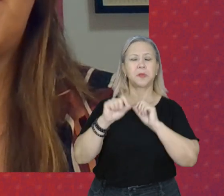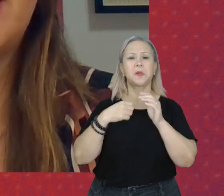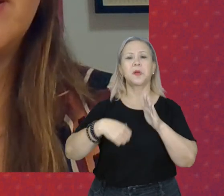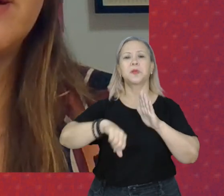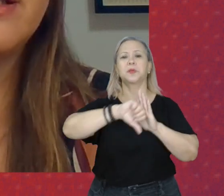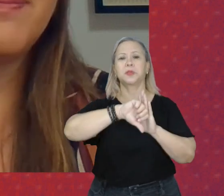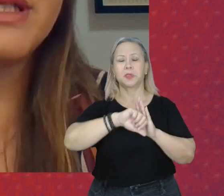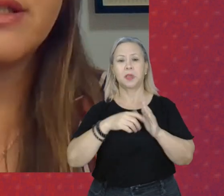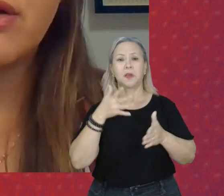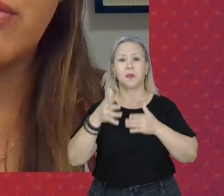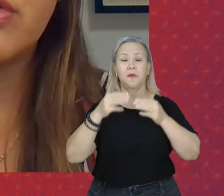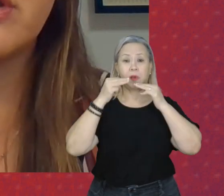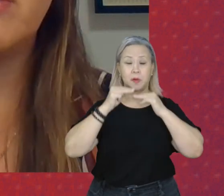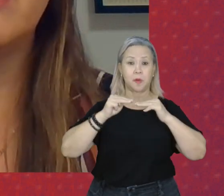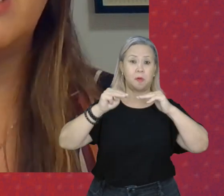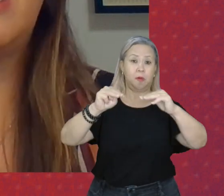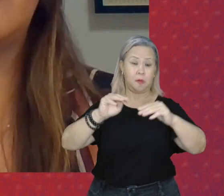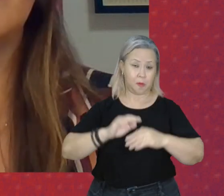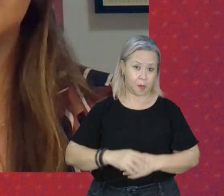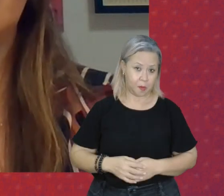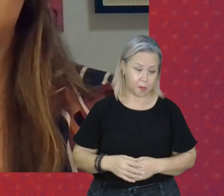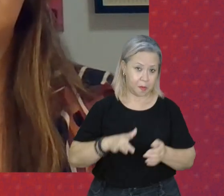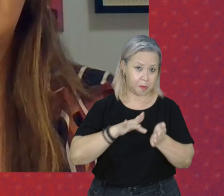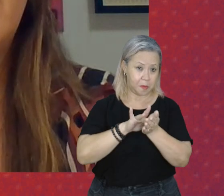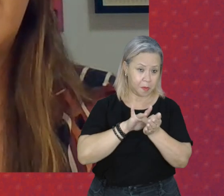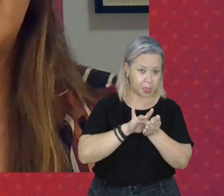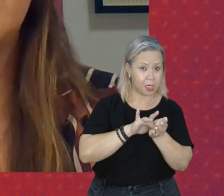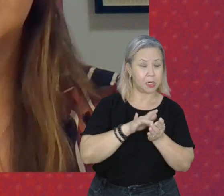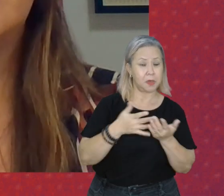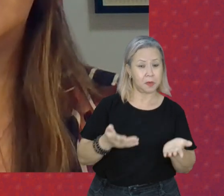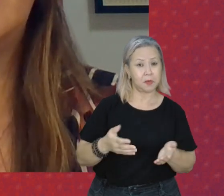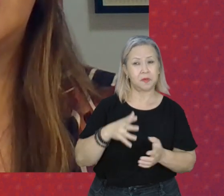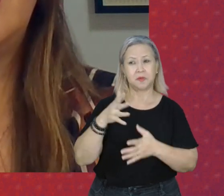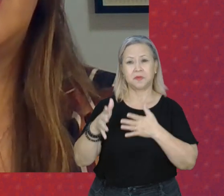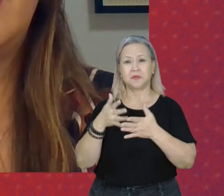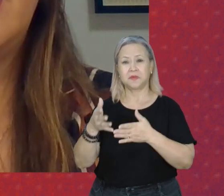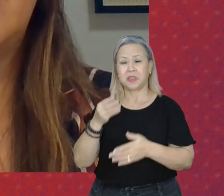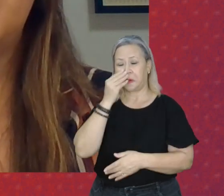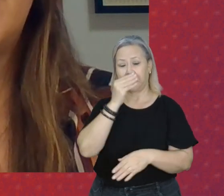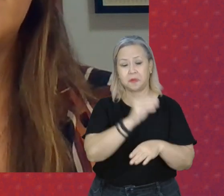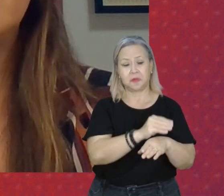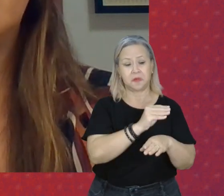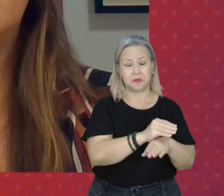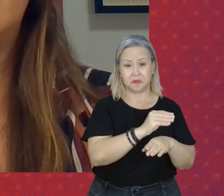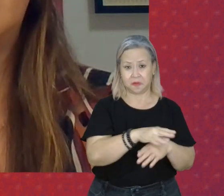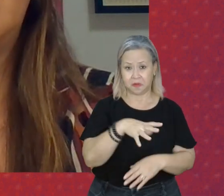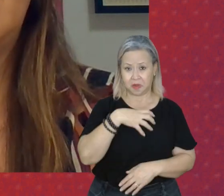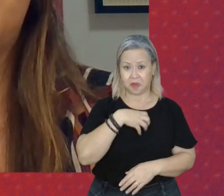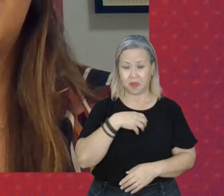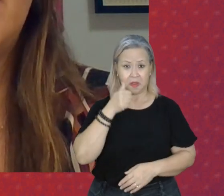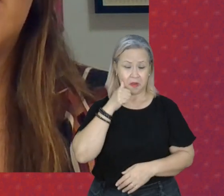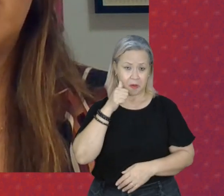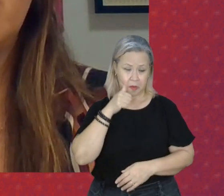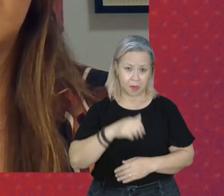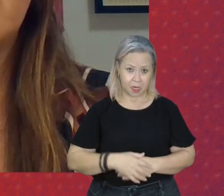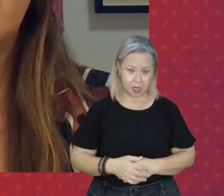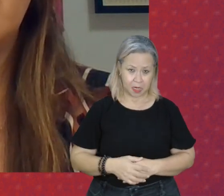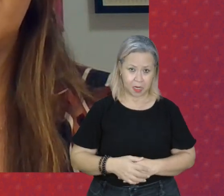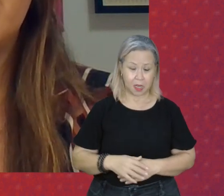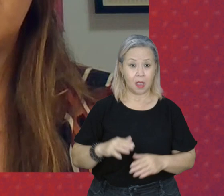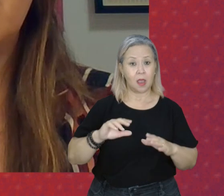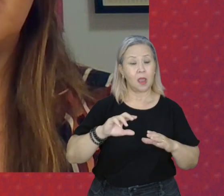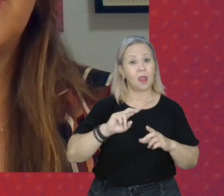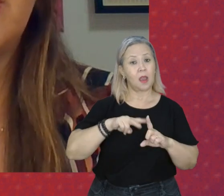fala sobre propaganda que deprecia a condição da mulher, né? Ela aumenta a pena